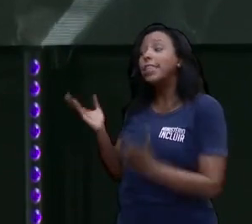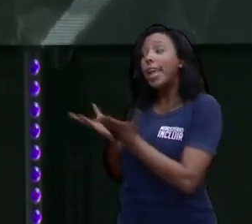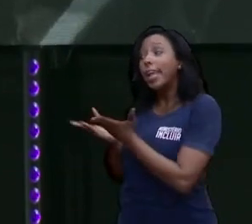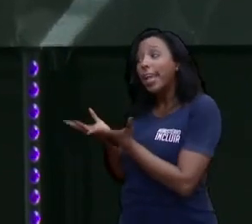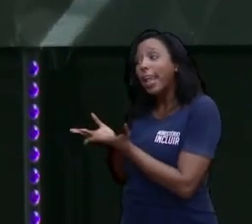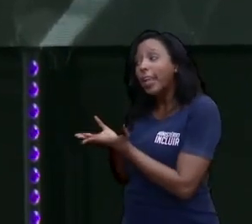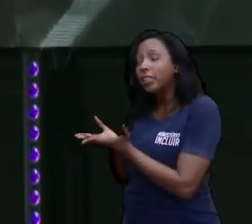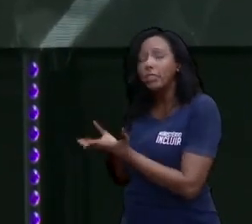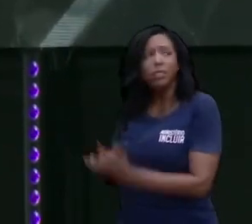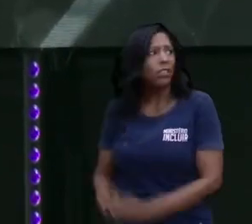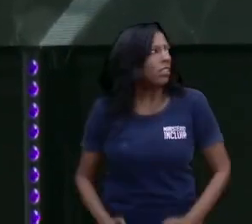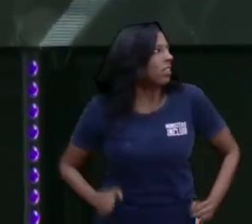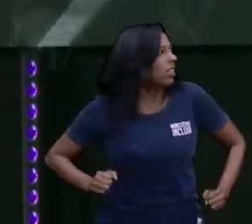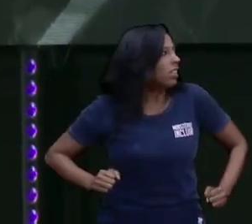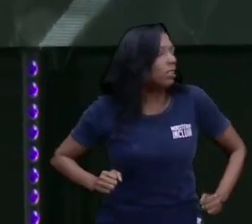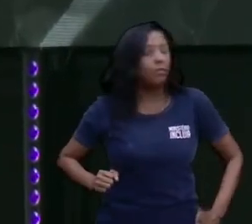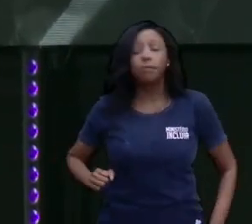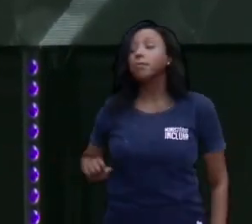pastor